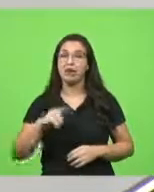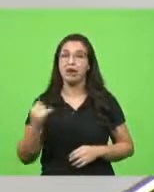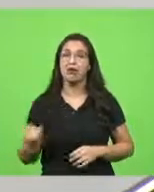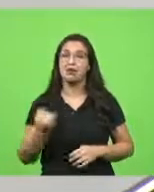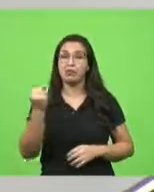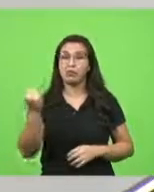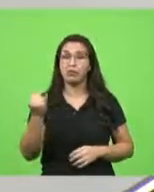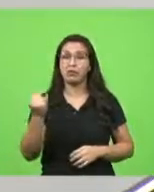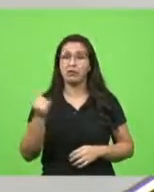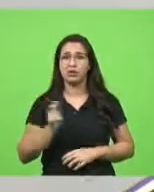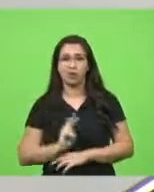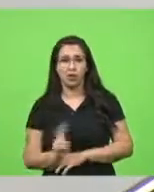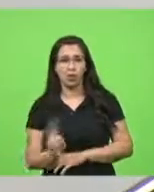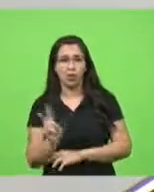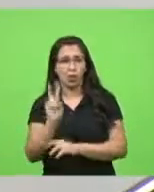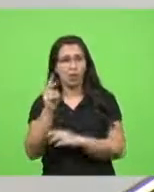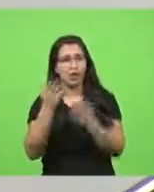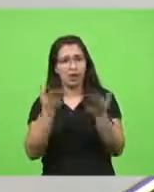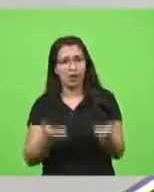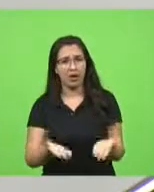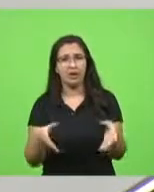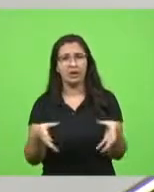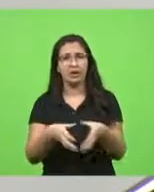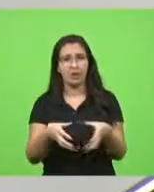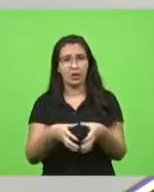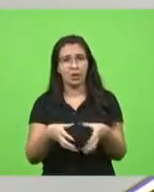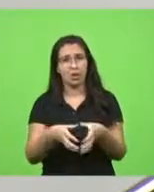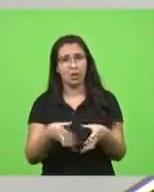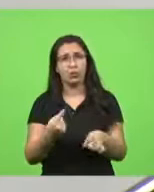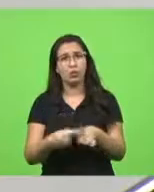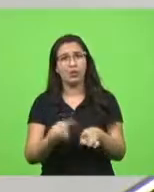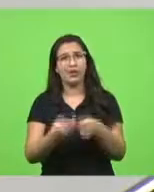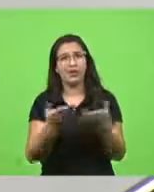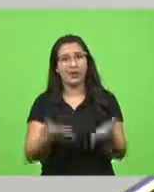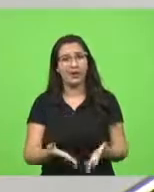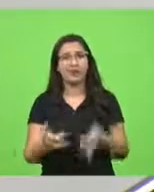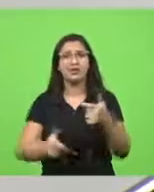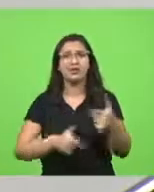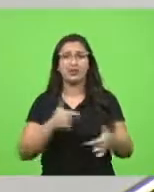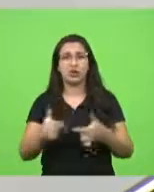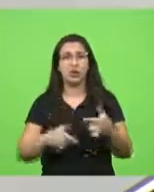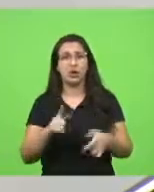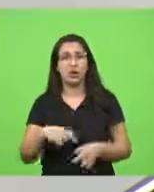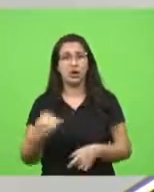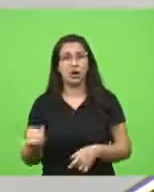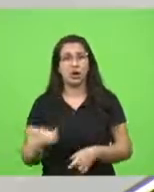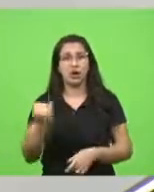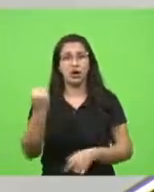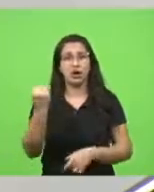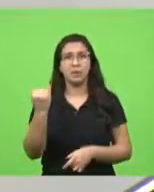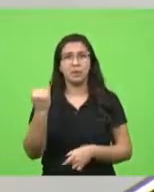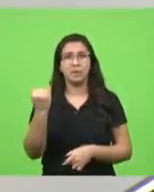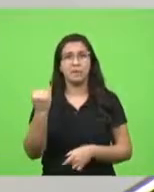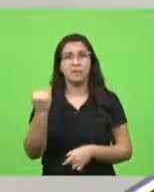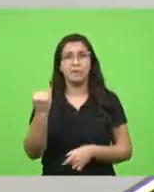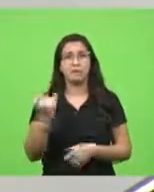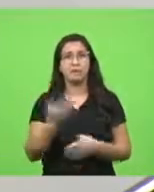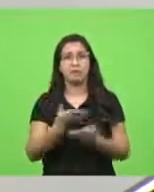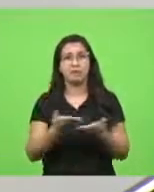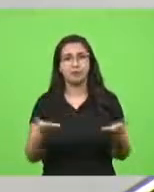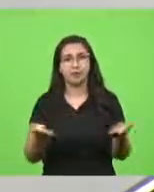também valorizada essa categoria pelo trabalho que tem feito aí, uma categoria que está